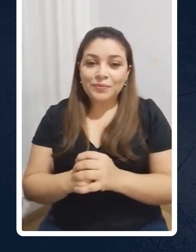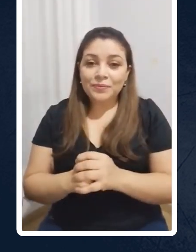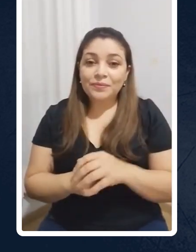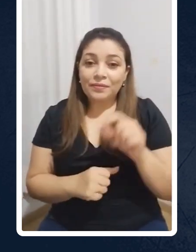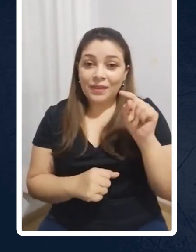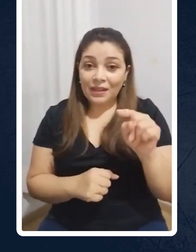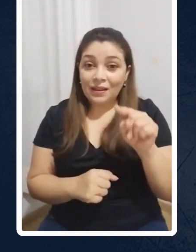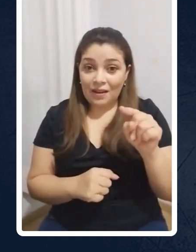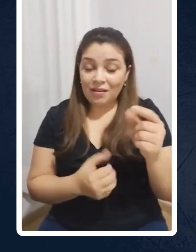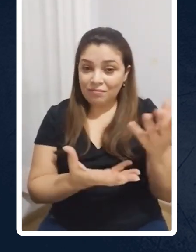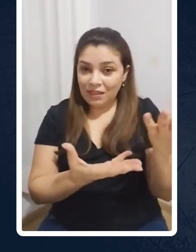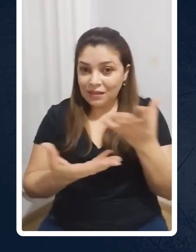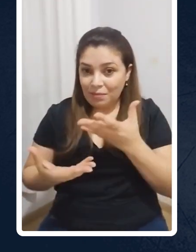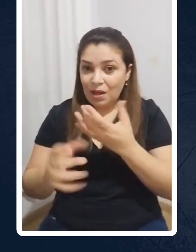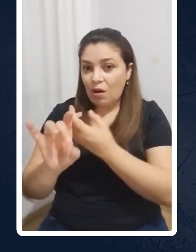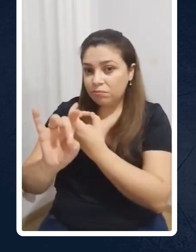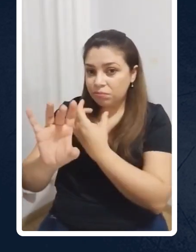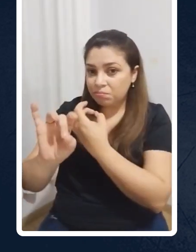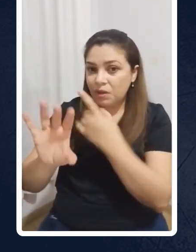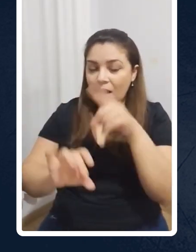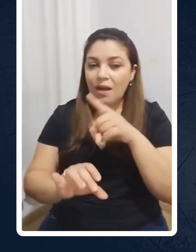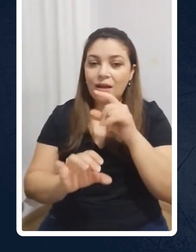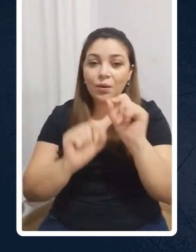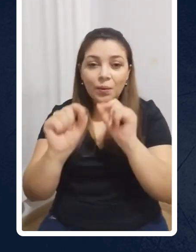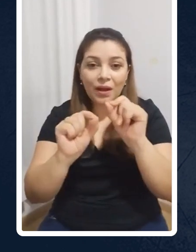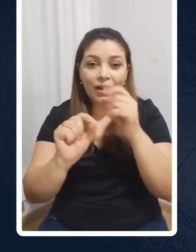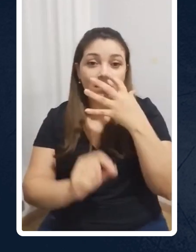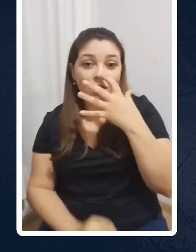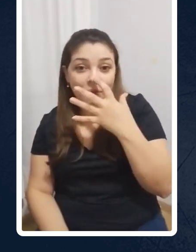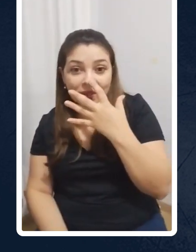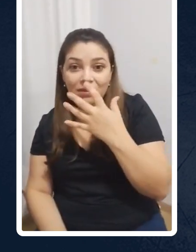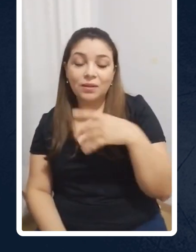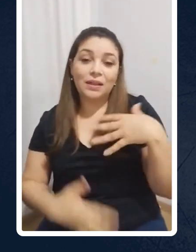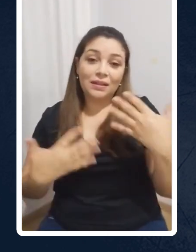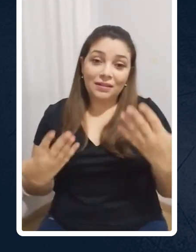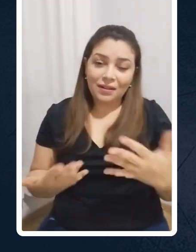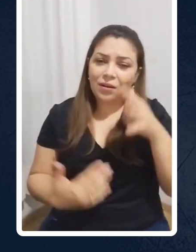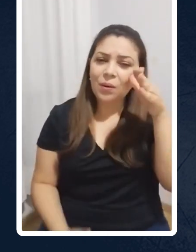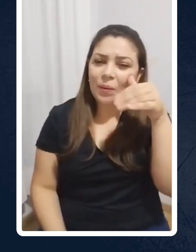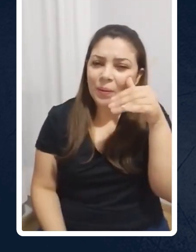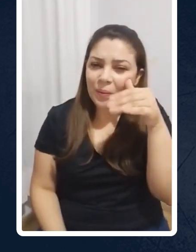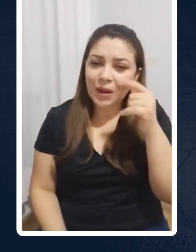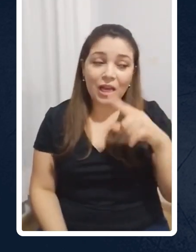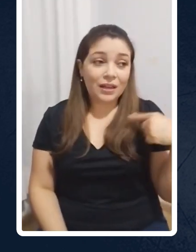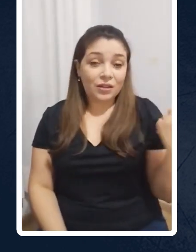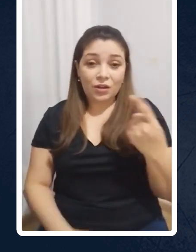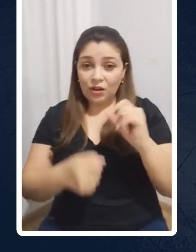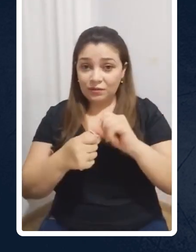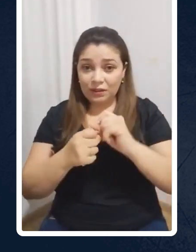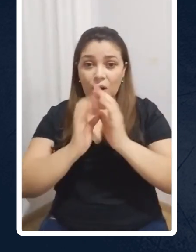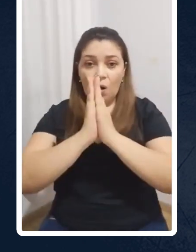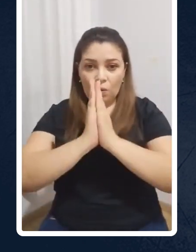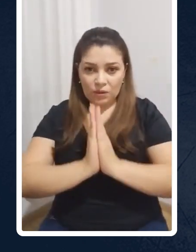a observação. Então, era curioso, porque nós fazíamos a prece antes da refeição, nós